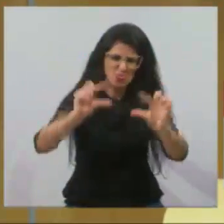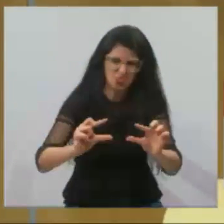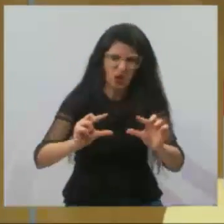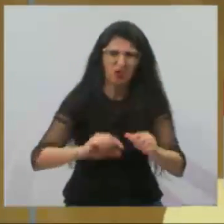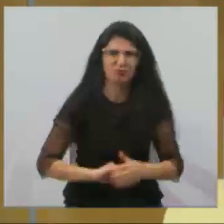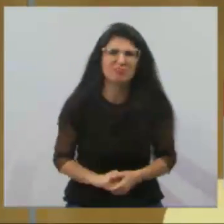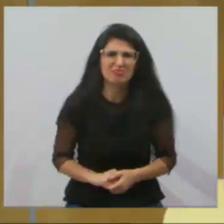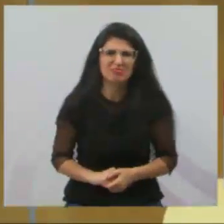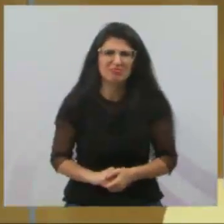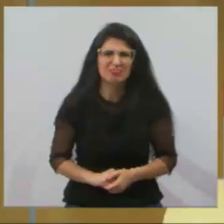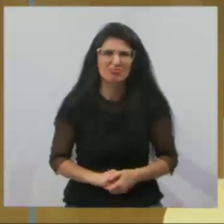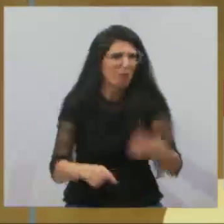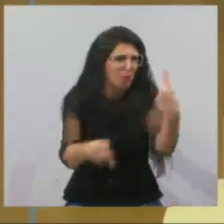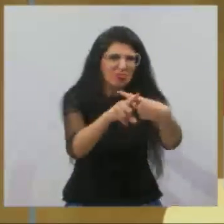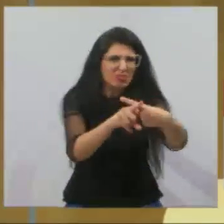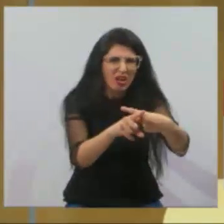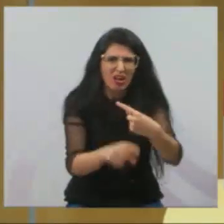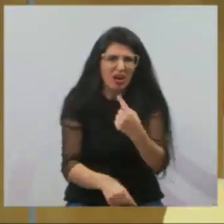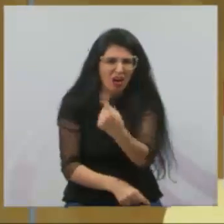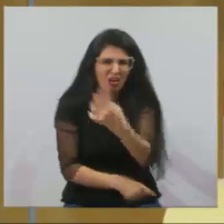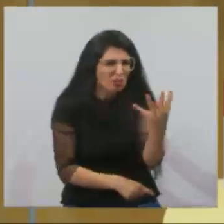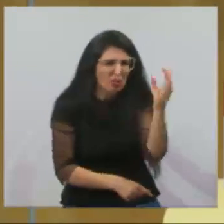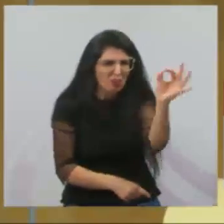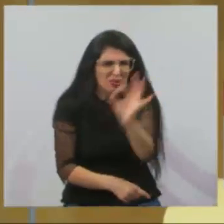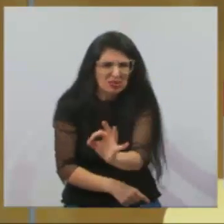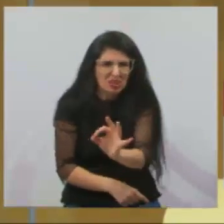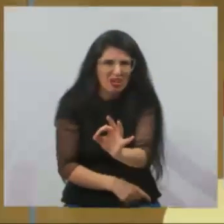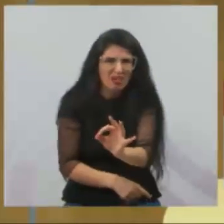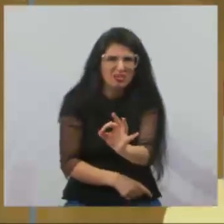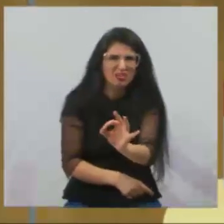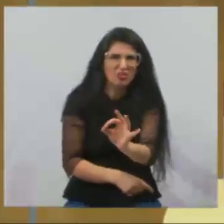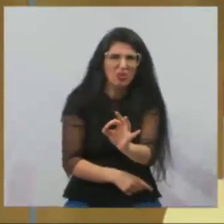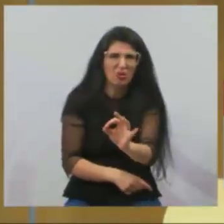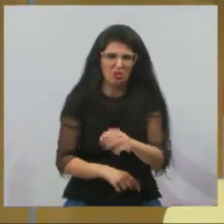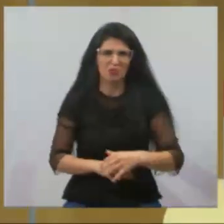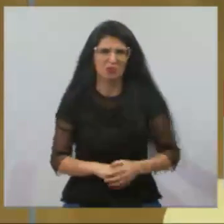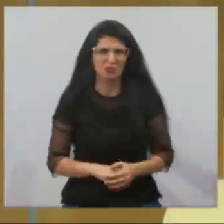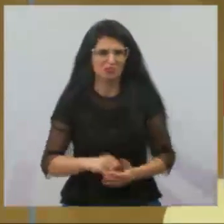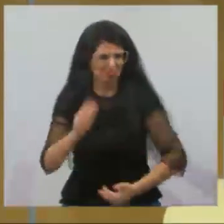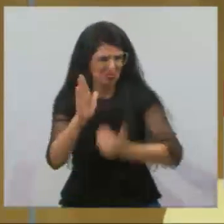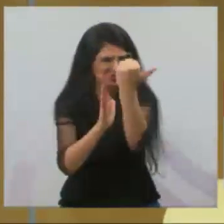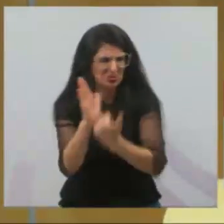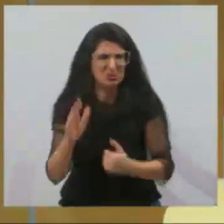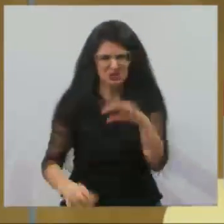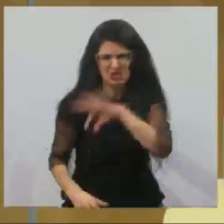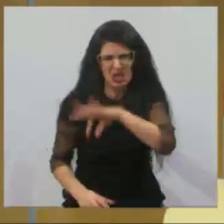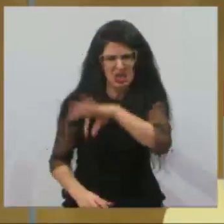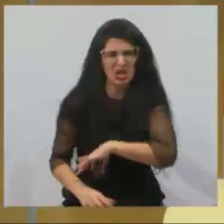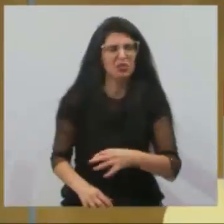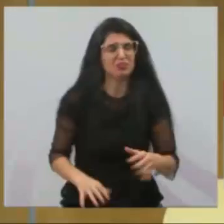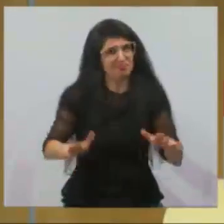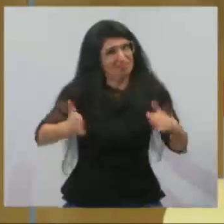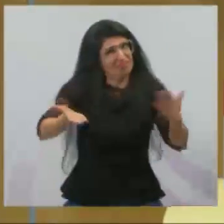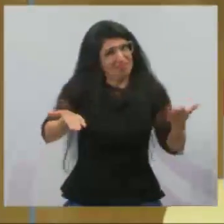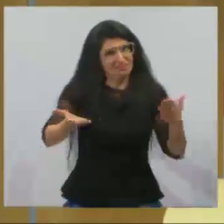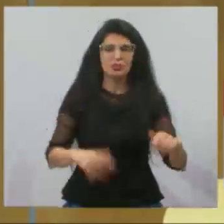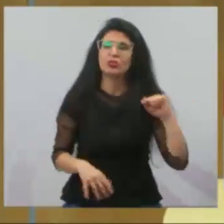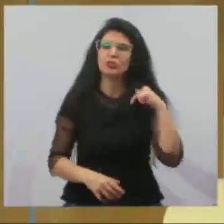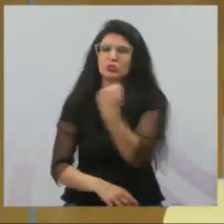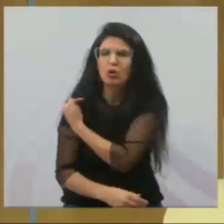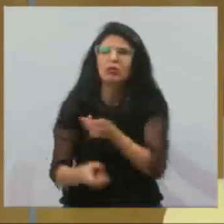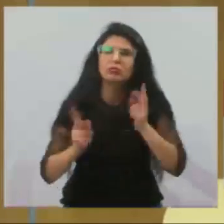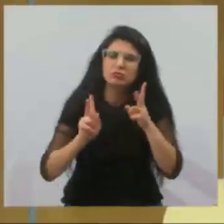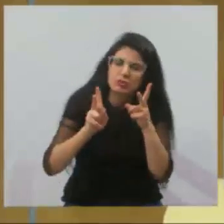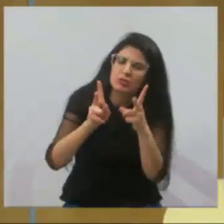o começo. Desde o começo a gente acompanhou, e aqui nessa casa a gente sempre teve uma postura de votar a favor